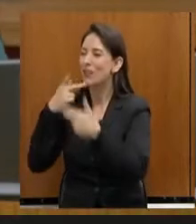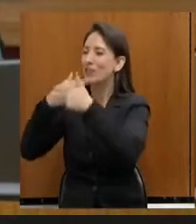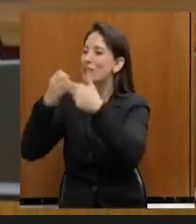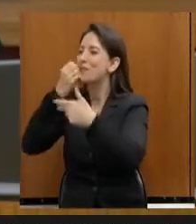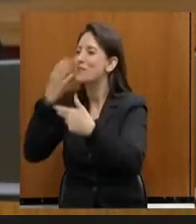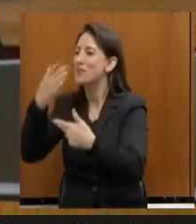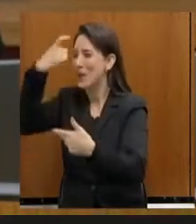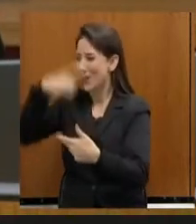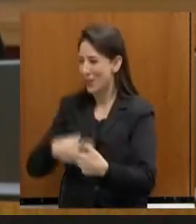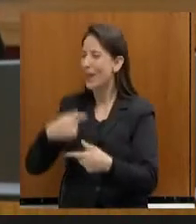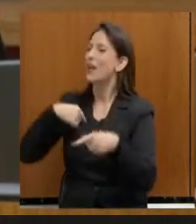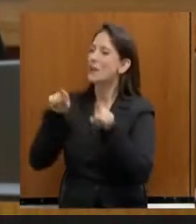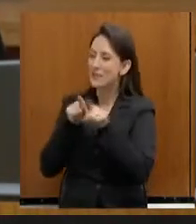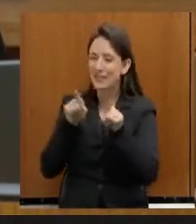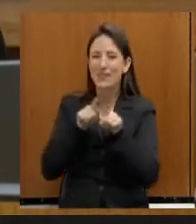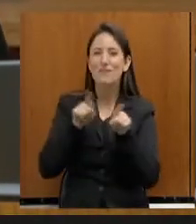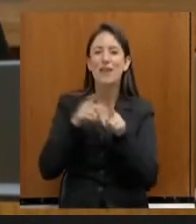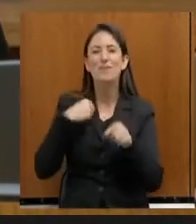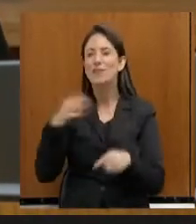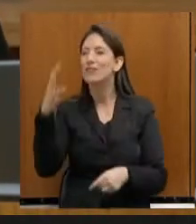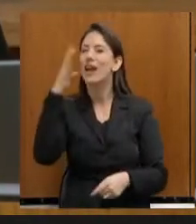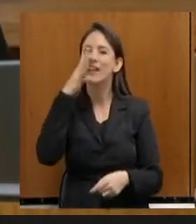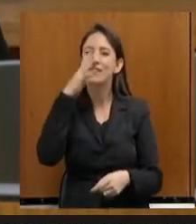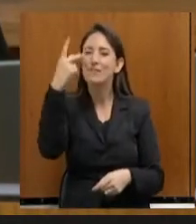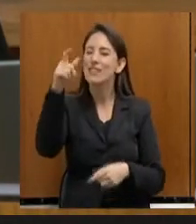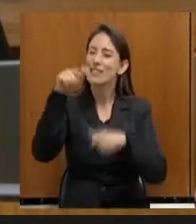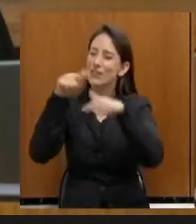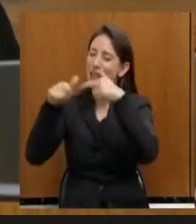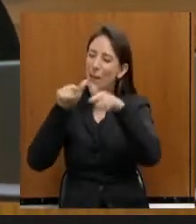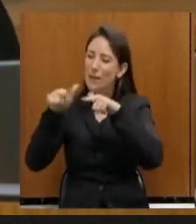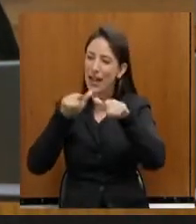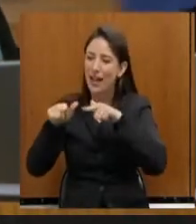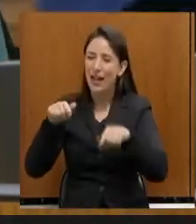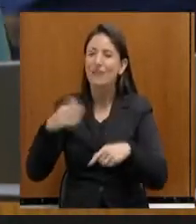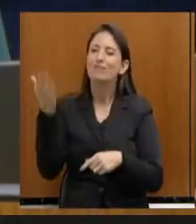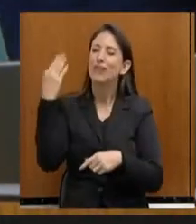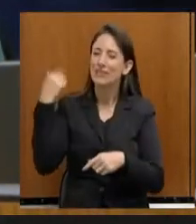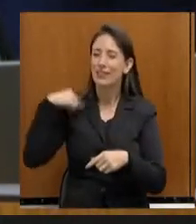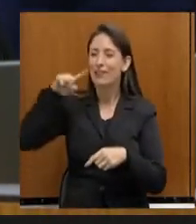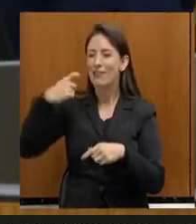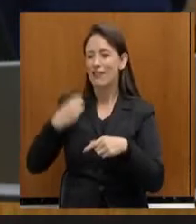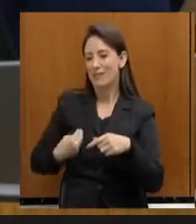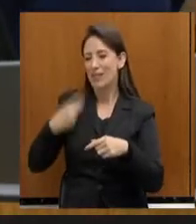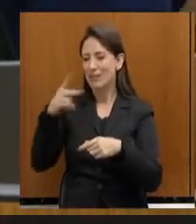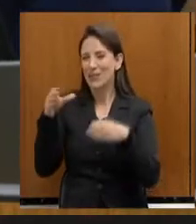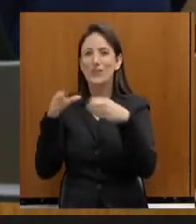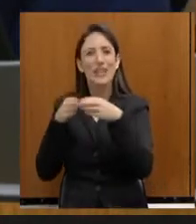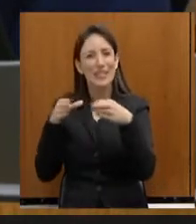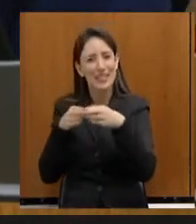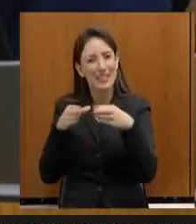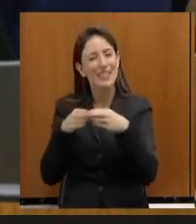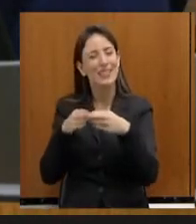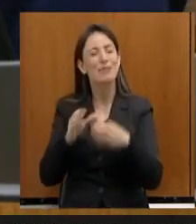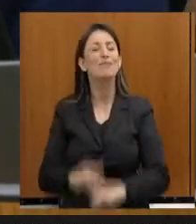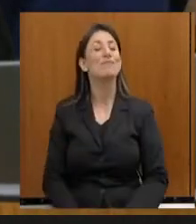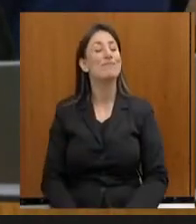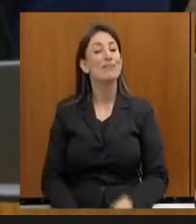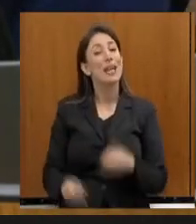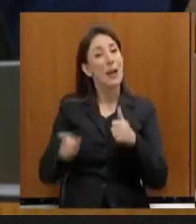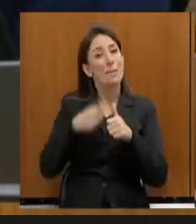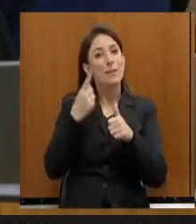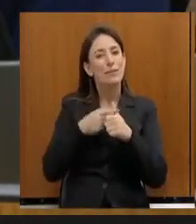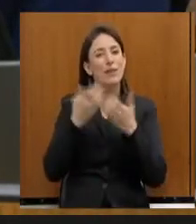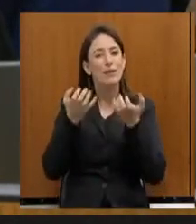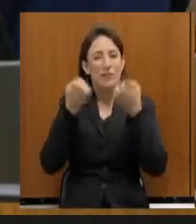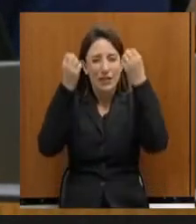admiração eu tenho pelo seu trabalho Fiz parte da sua equipe queria primeiro falar sobre a questão